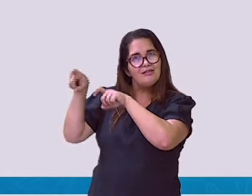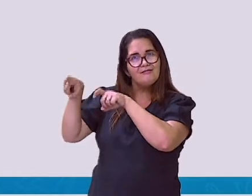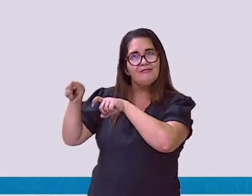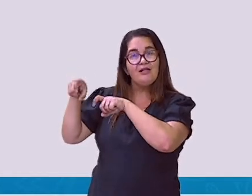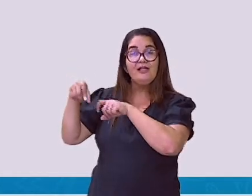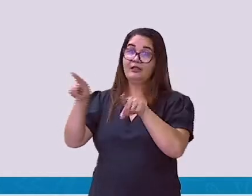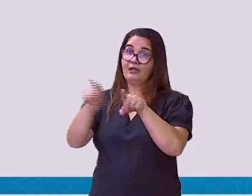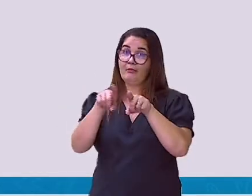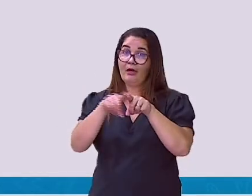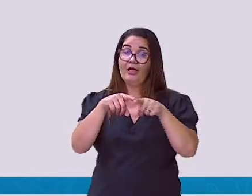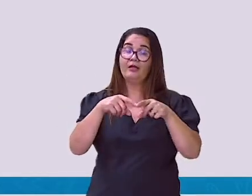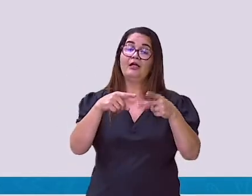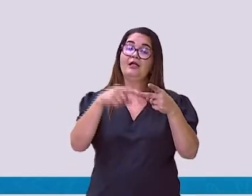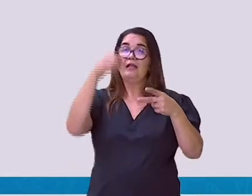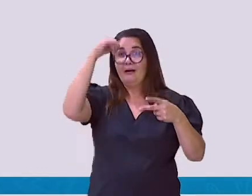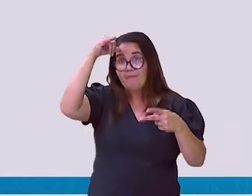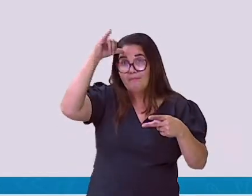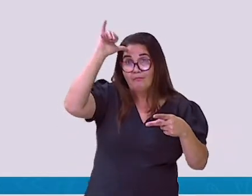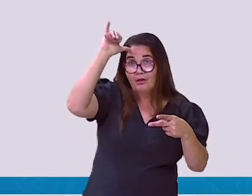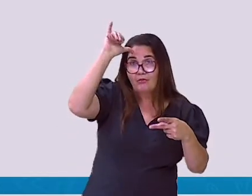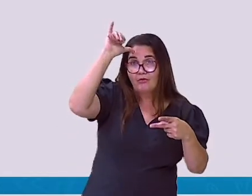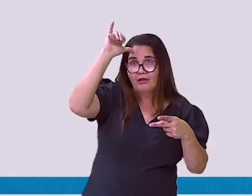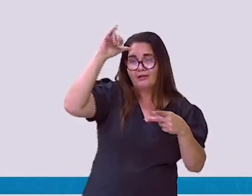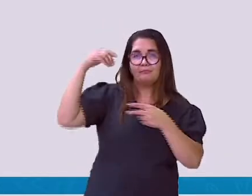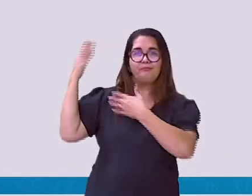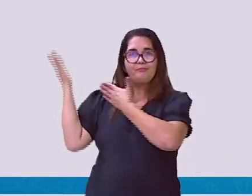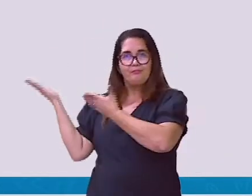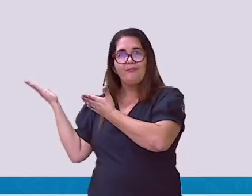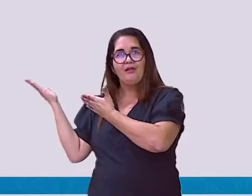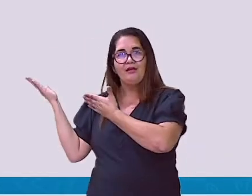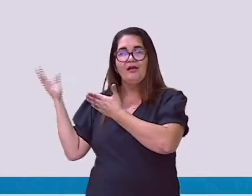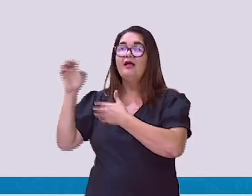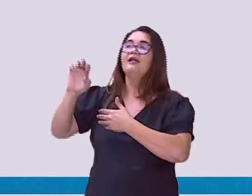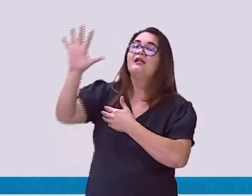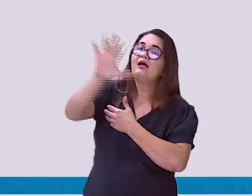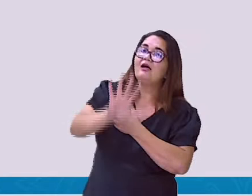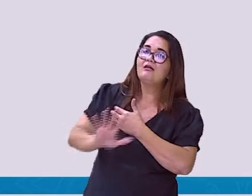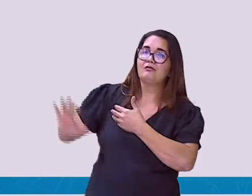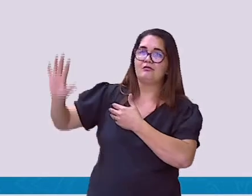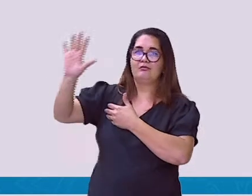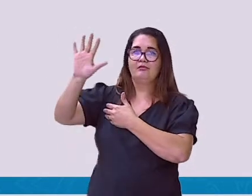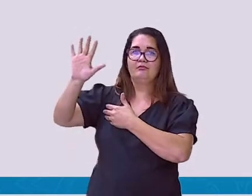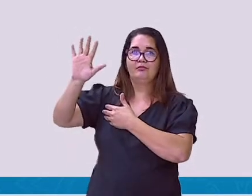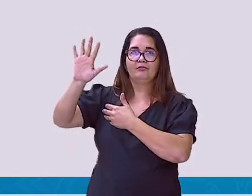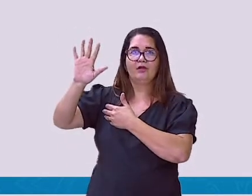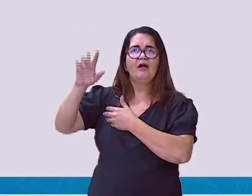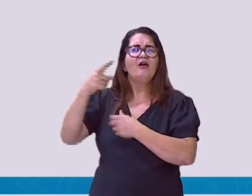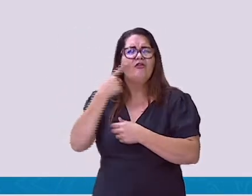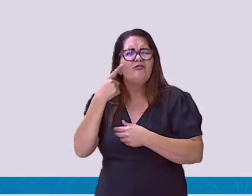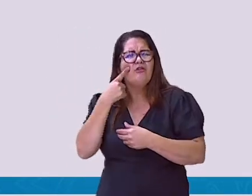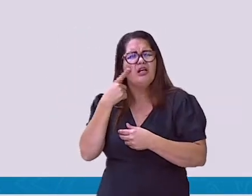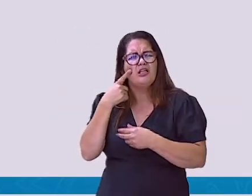na Europa. Mas aí nós temos que observar algo muito sério nesse mapa. O que,